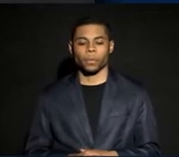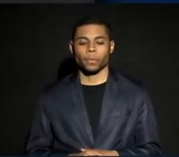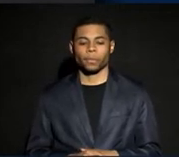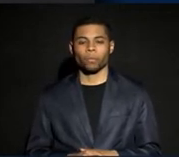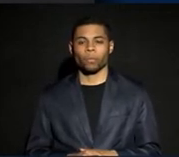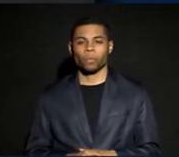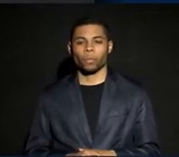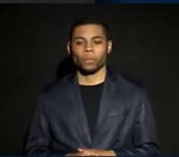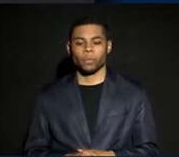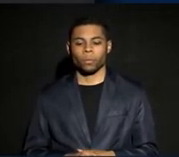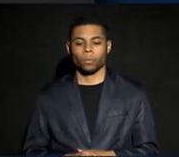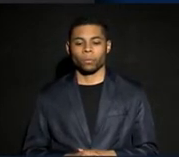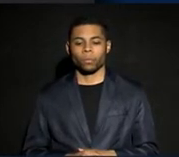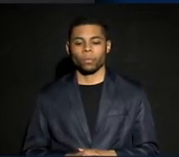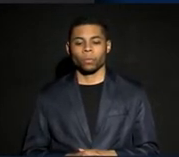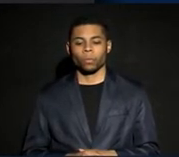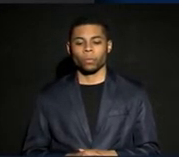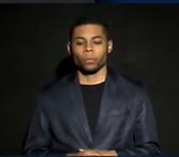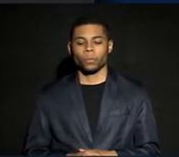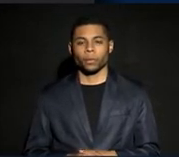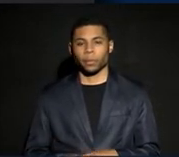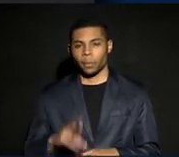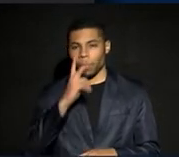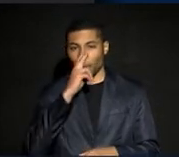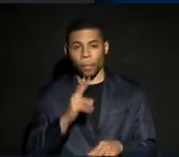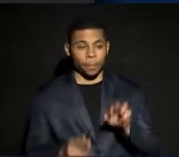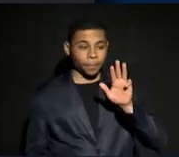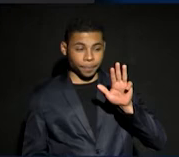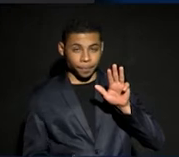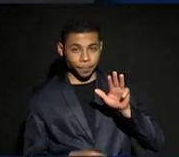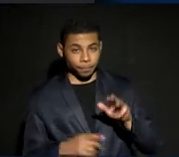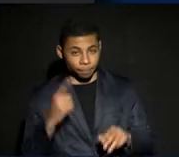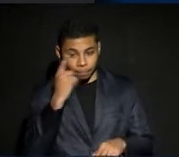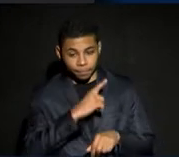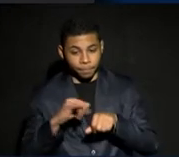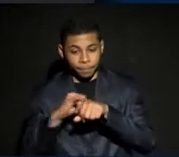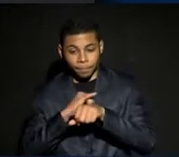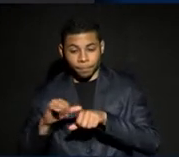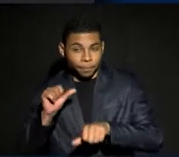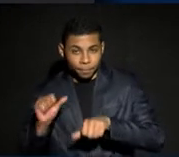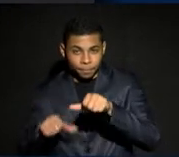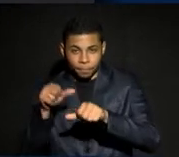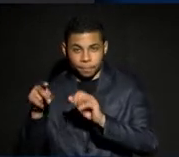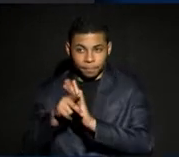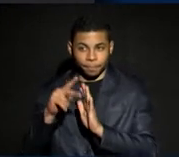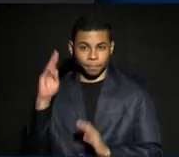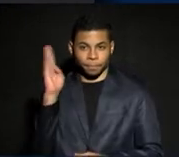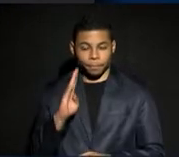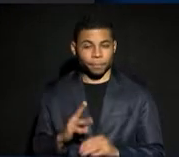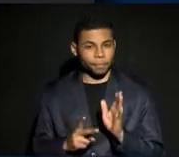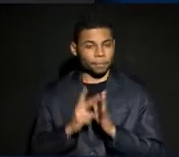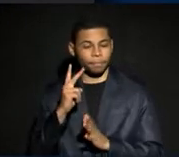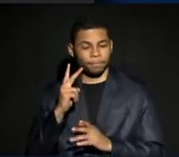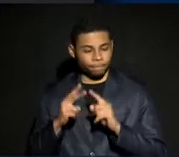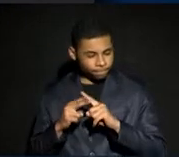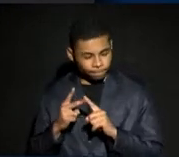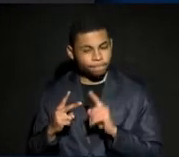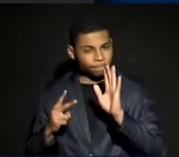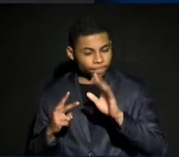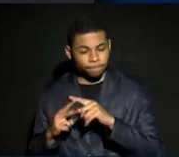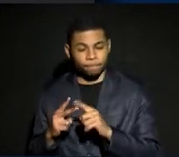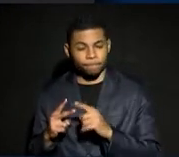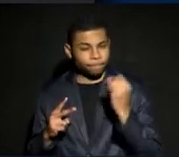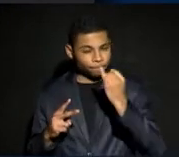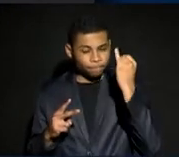Olha, eu acho que o Lula promoveu duas reformas estruturais de grande fôlego no Brasil. Né? Uma foi